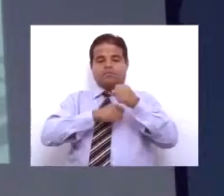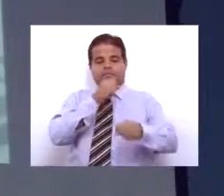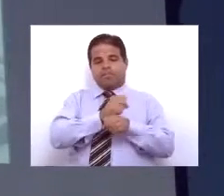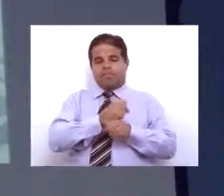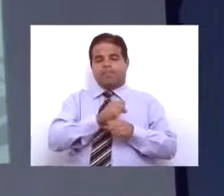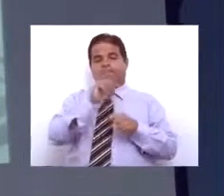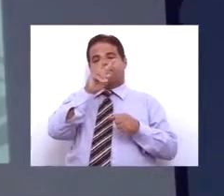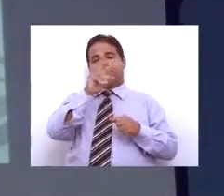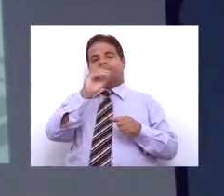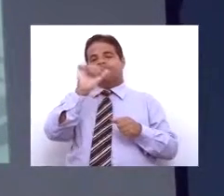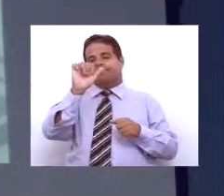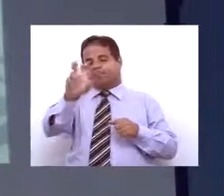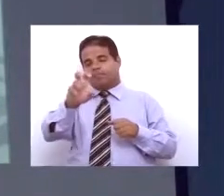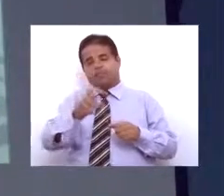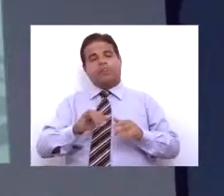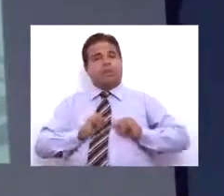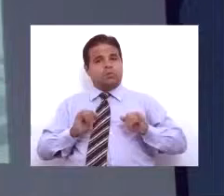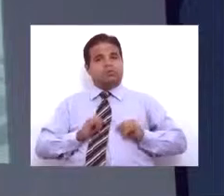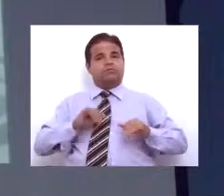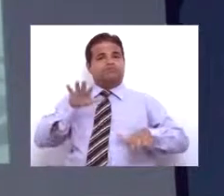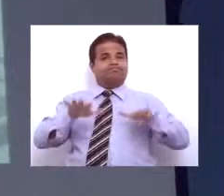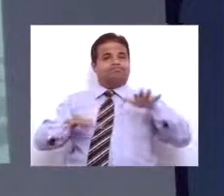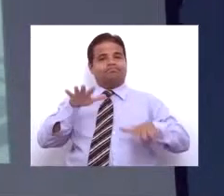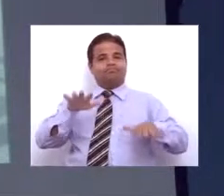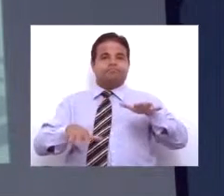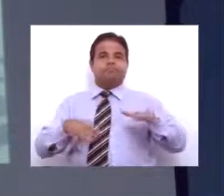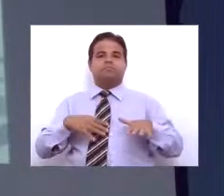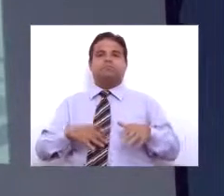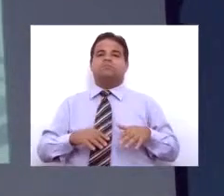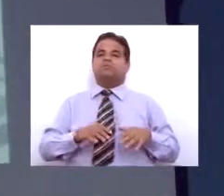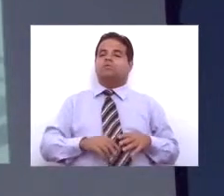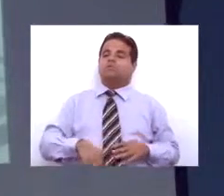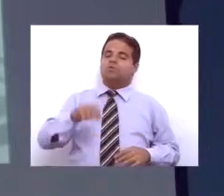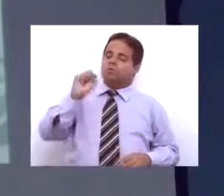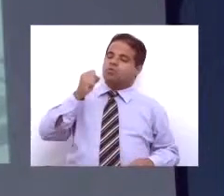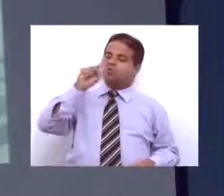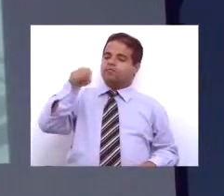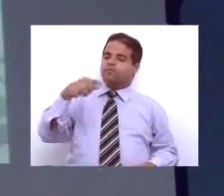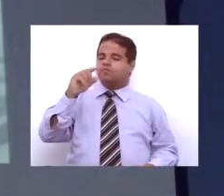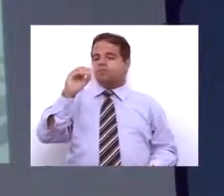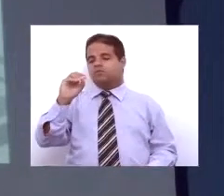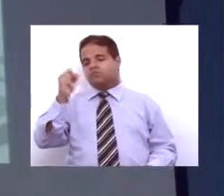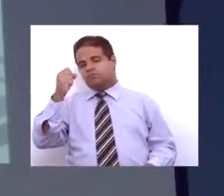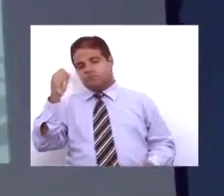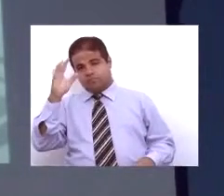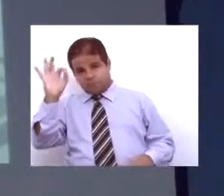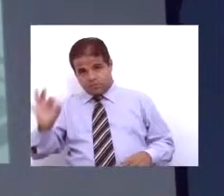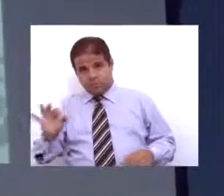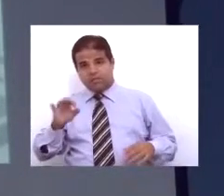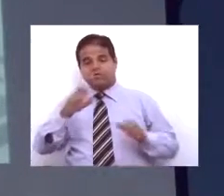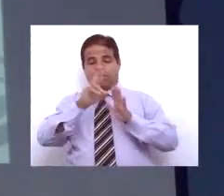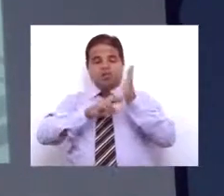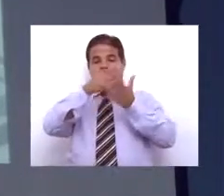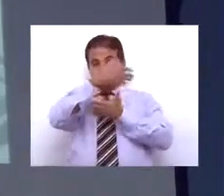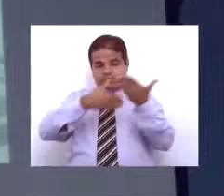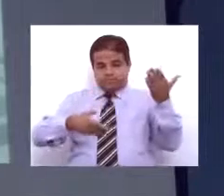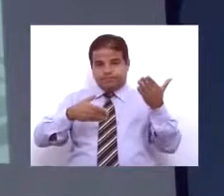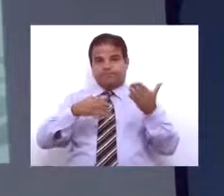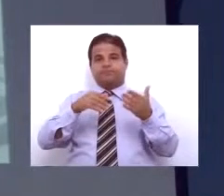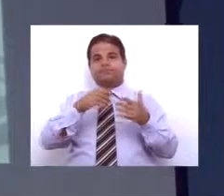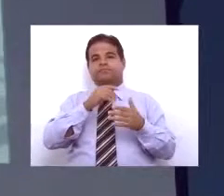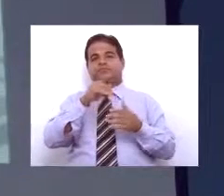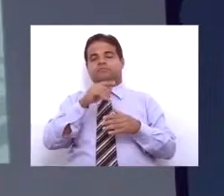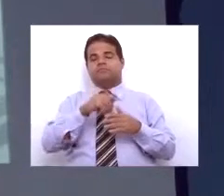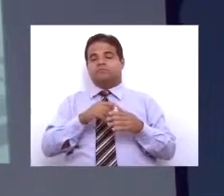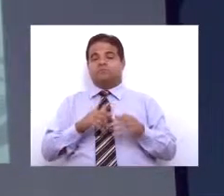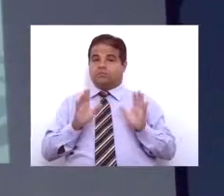2015 sofreu uma variação positiva de 8,1 por cento ea receita tributária a que me referi